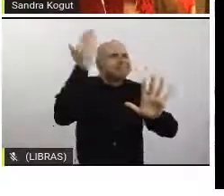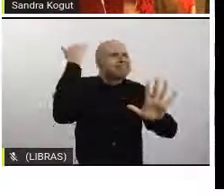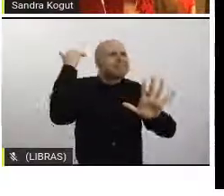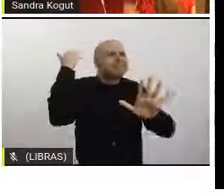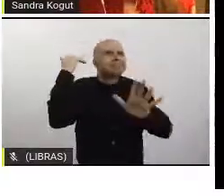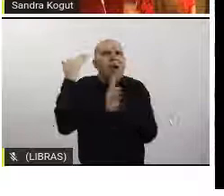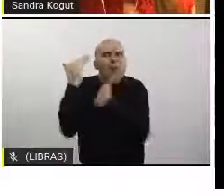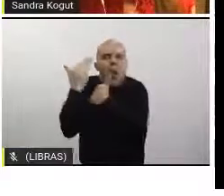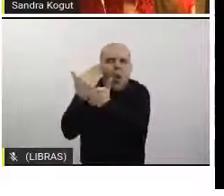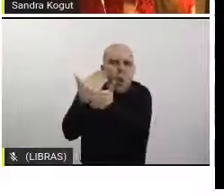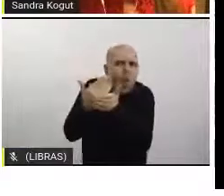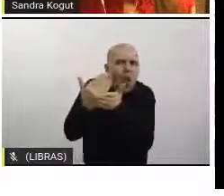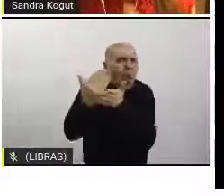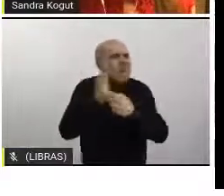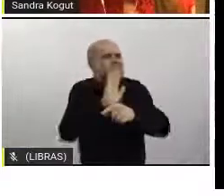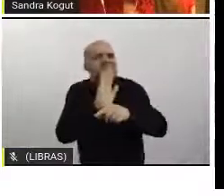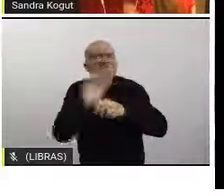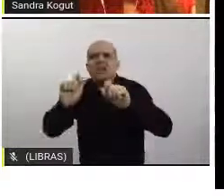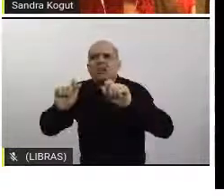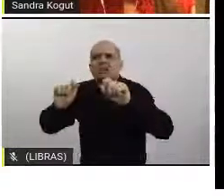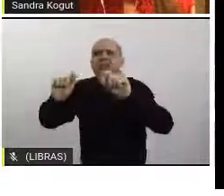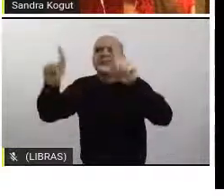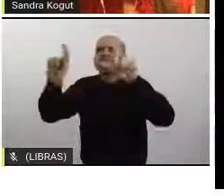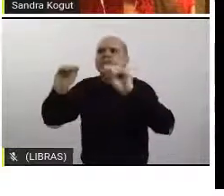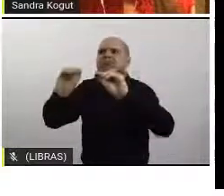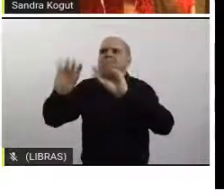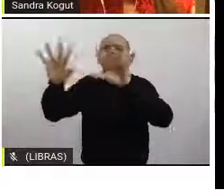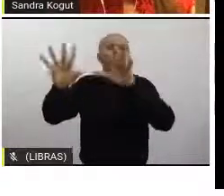de como você se entendia como um videoartista a partir